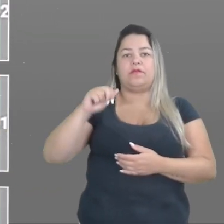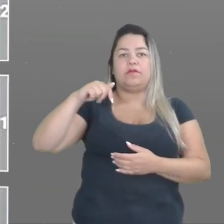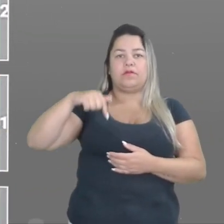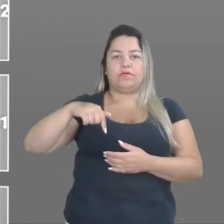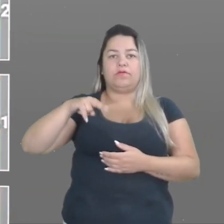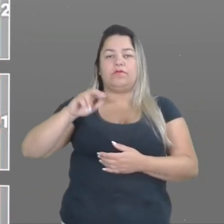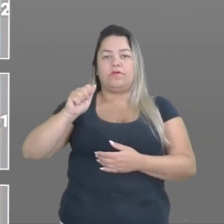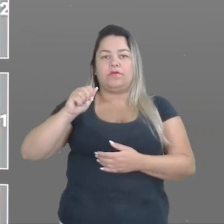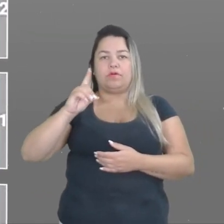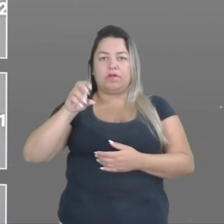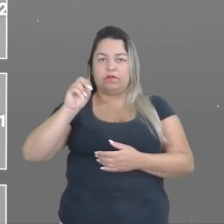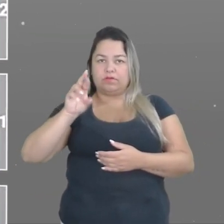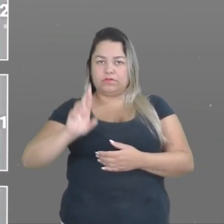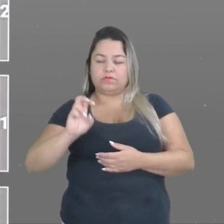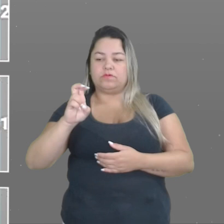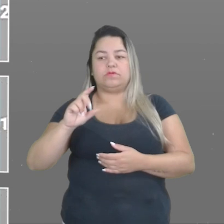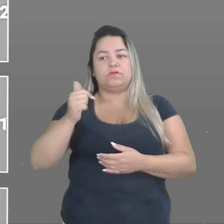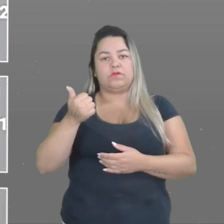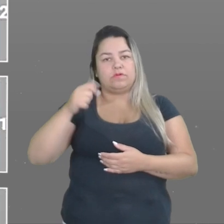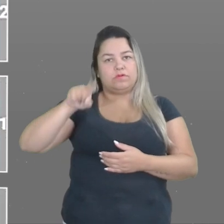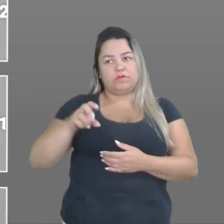Equador, Daniel Noboa, aparece com